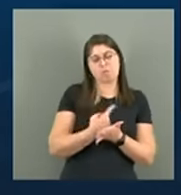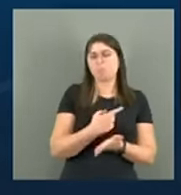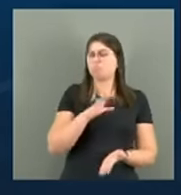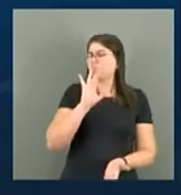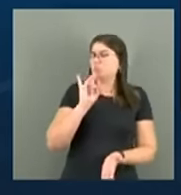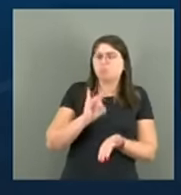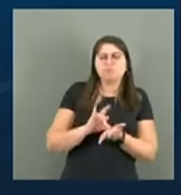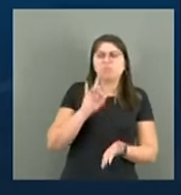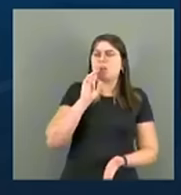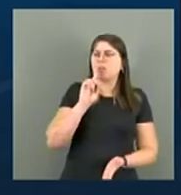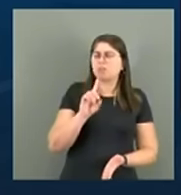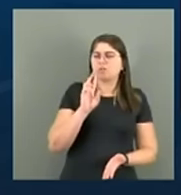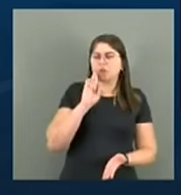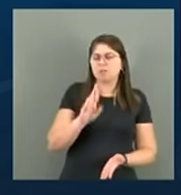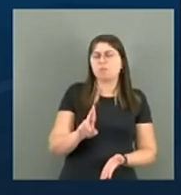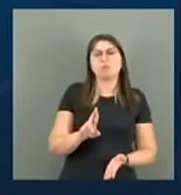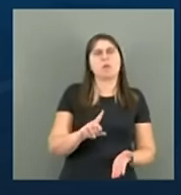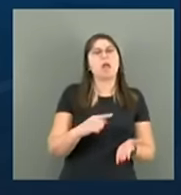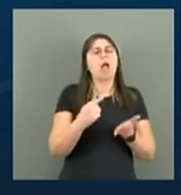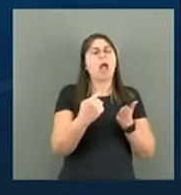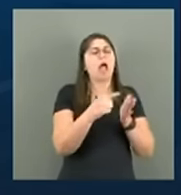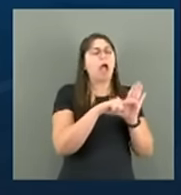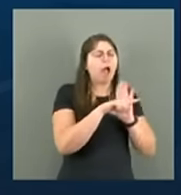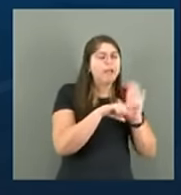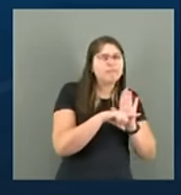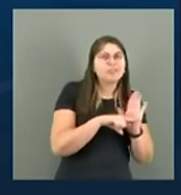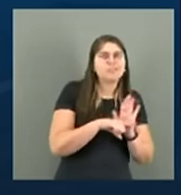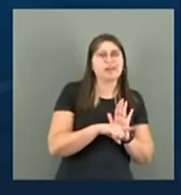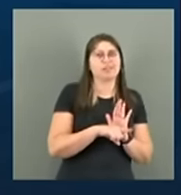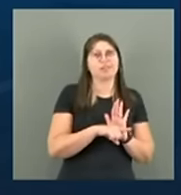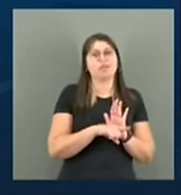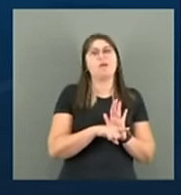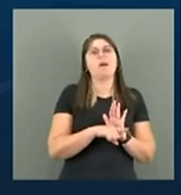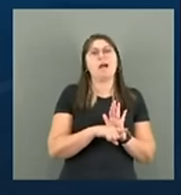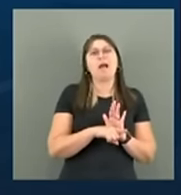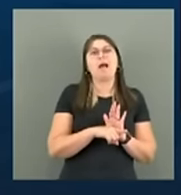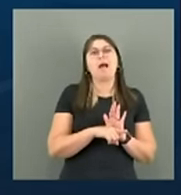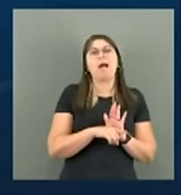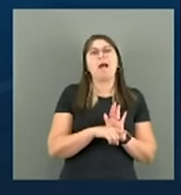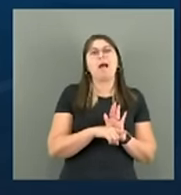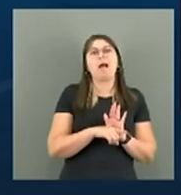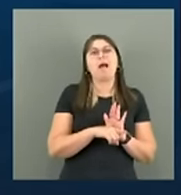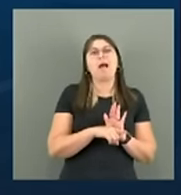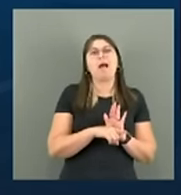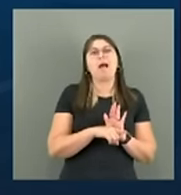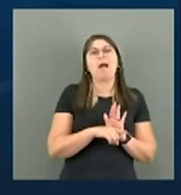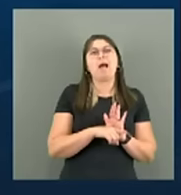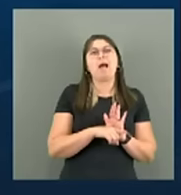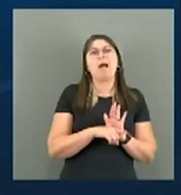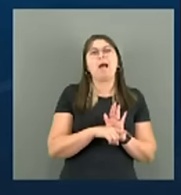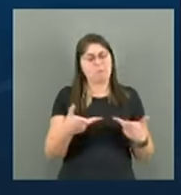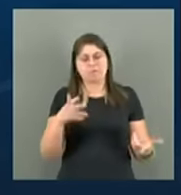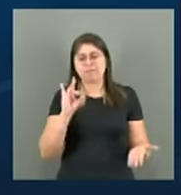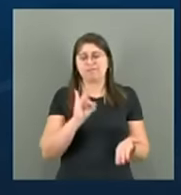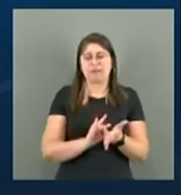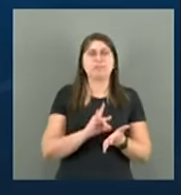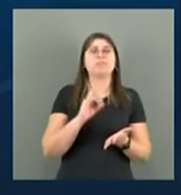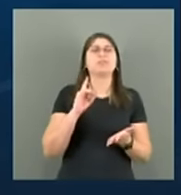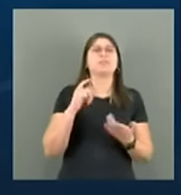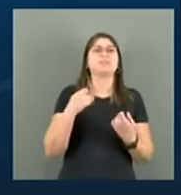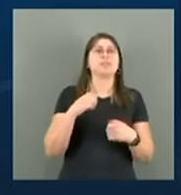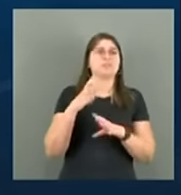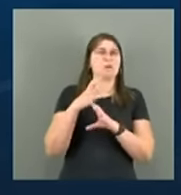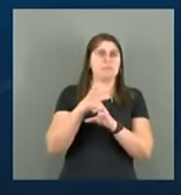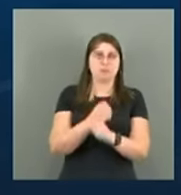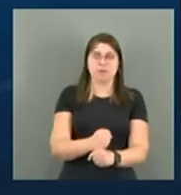tiver. A investigação em si já tem muitos, não tô aqui para ficar contando mentira, já tem muitos fatos que não tem